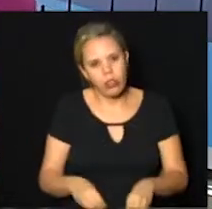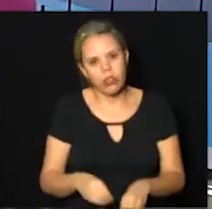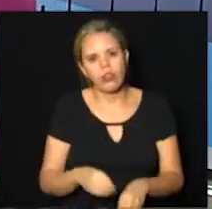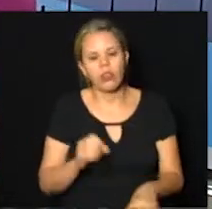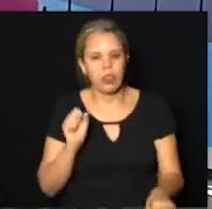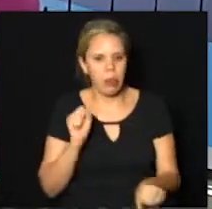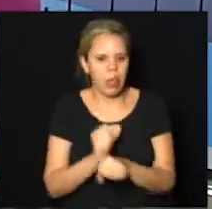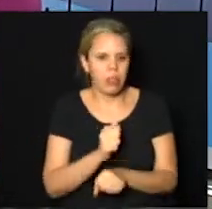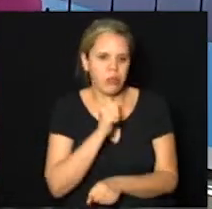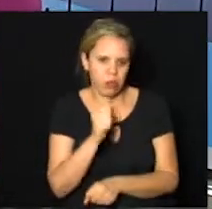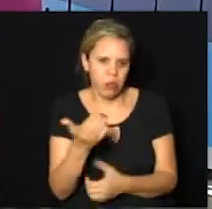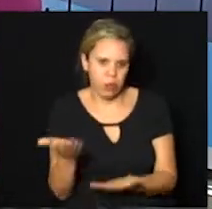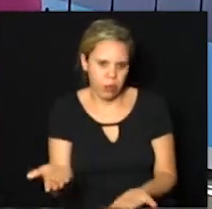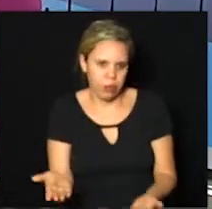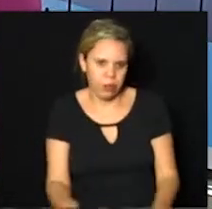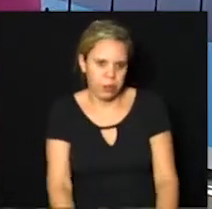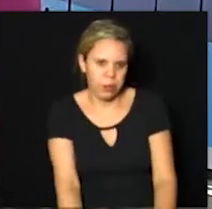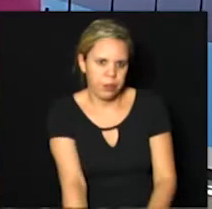né?